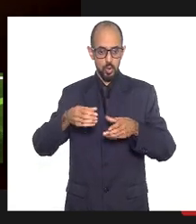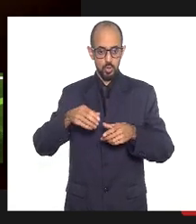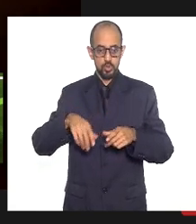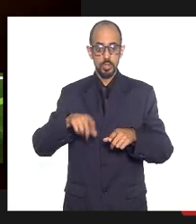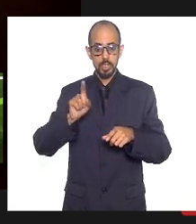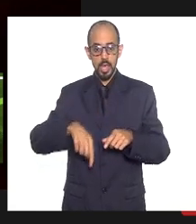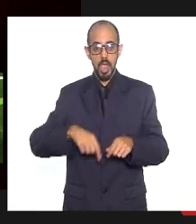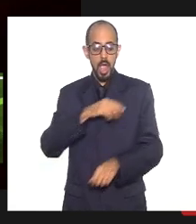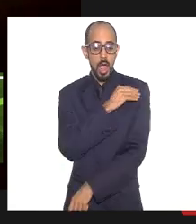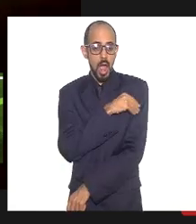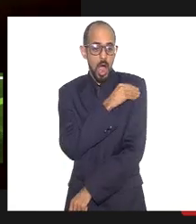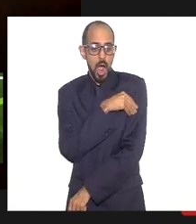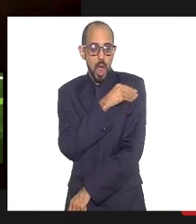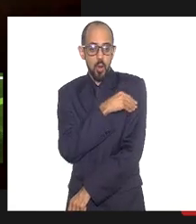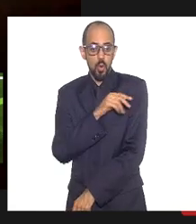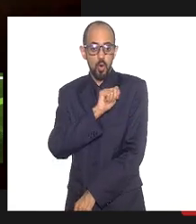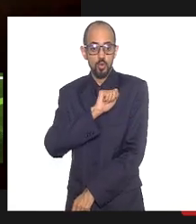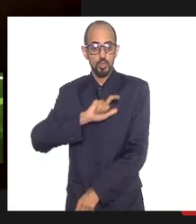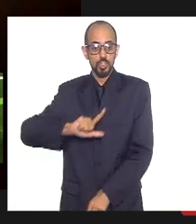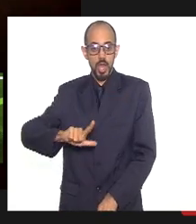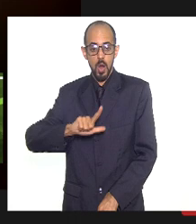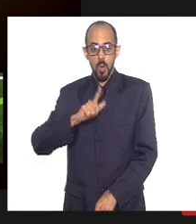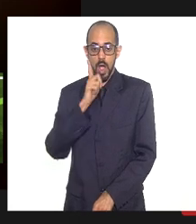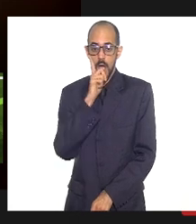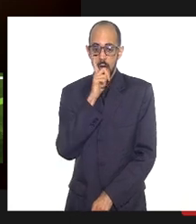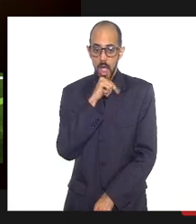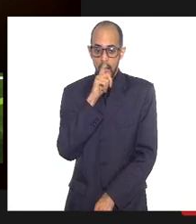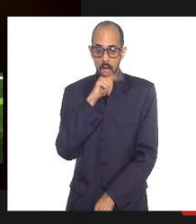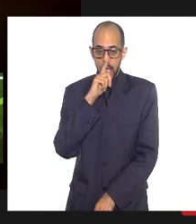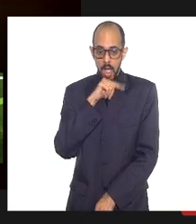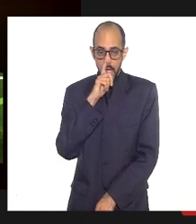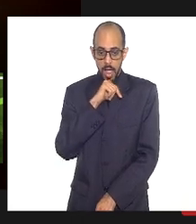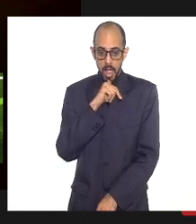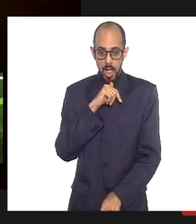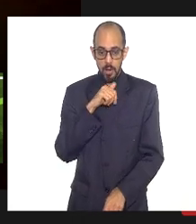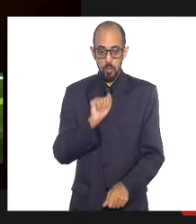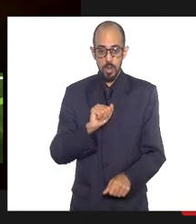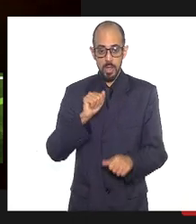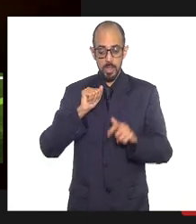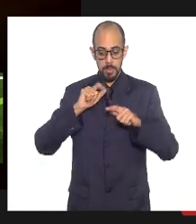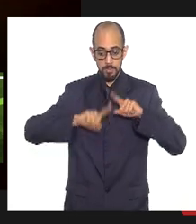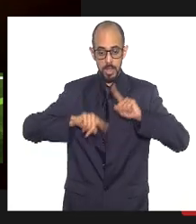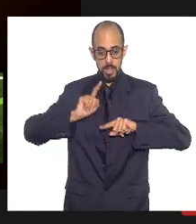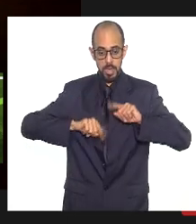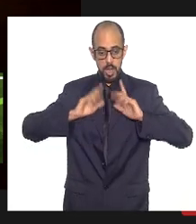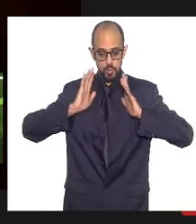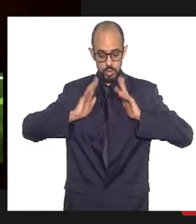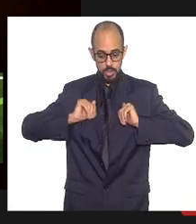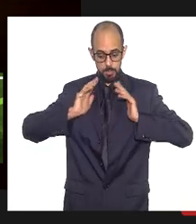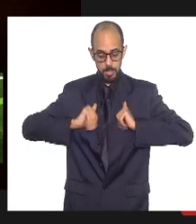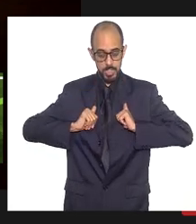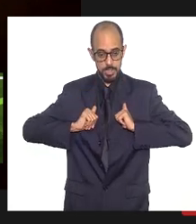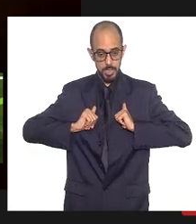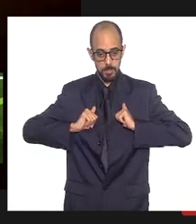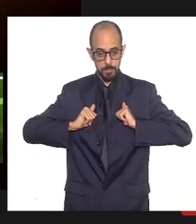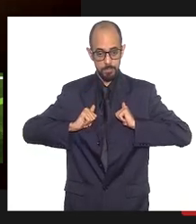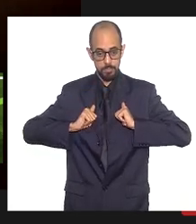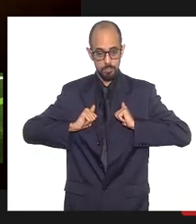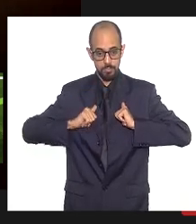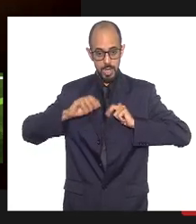gel, água e material de limpeza para